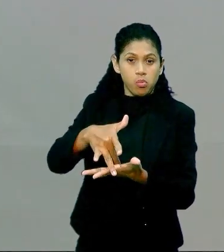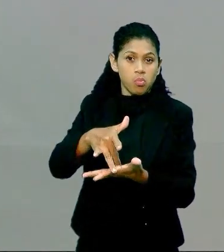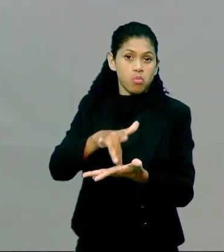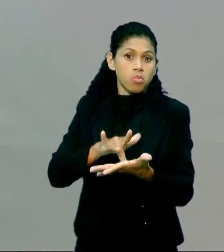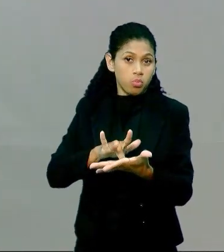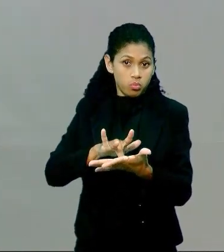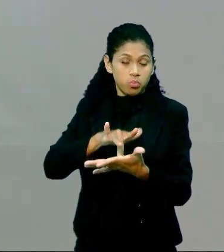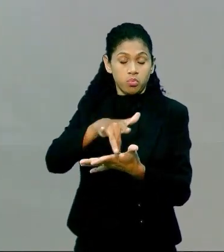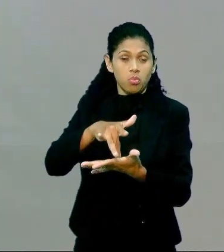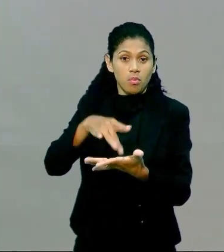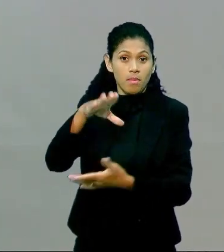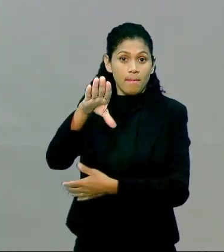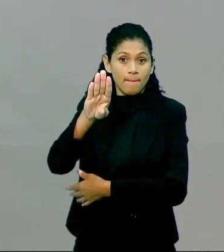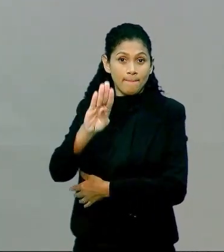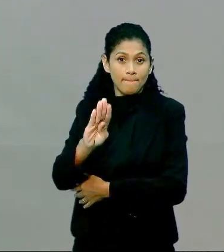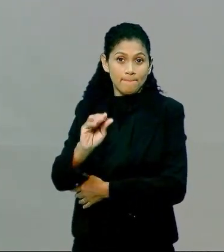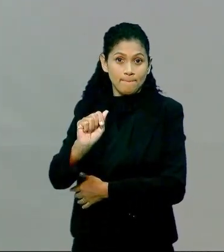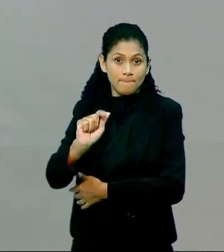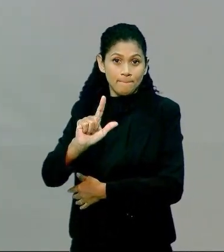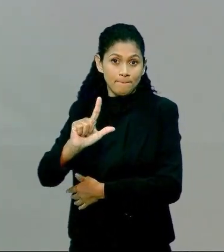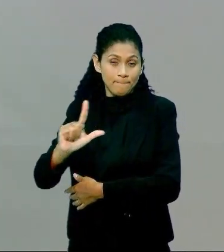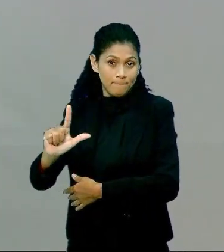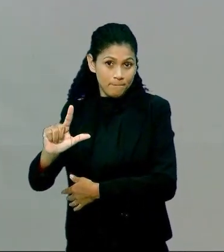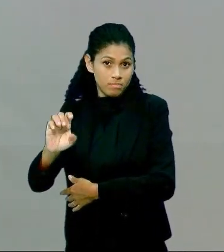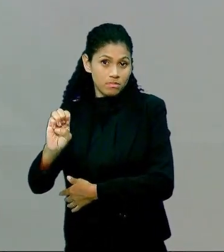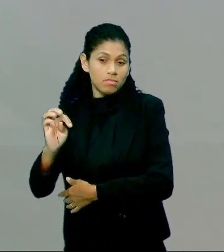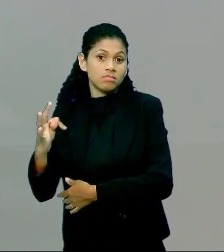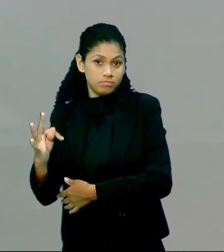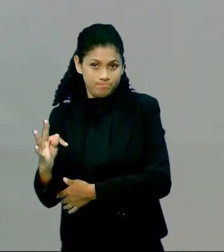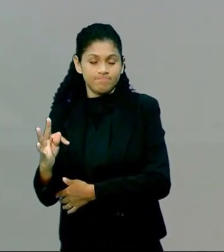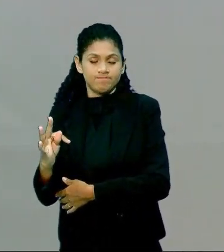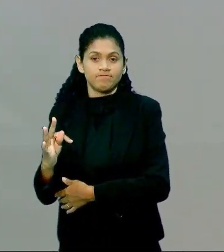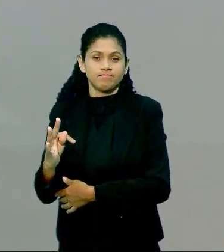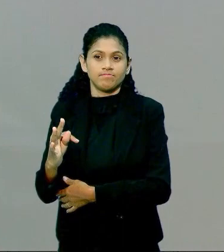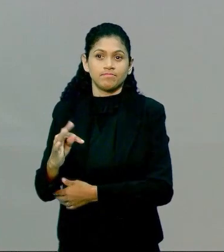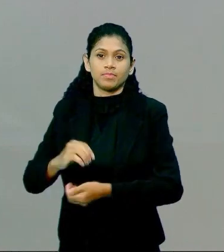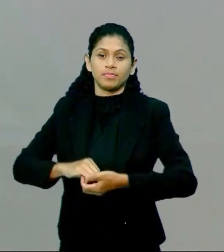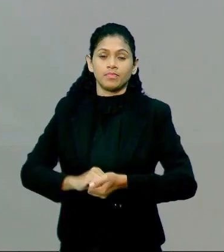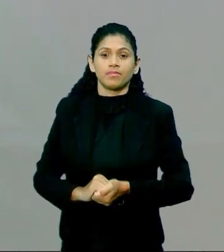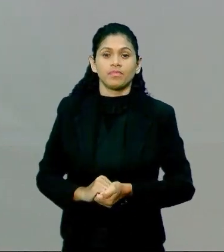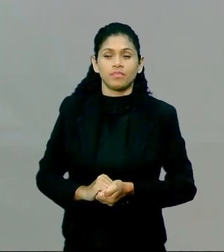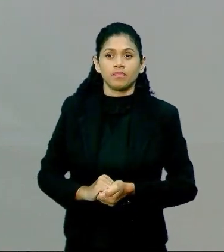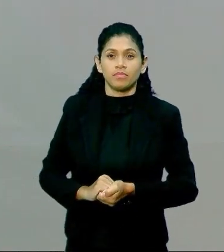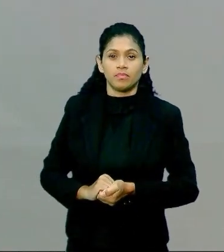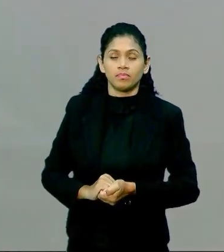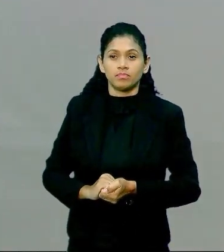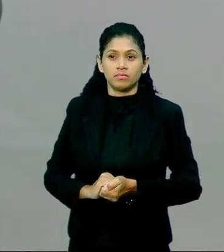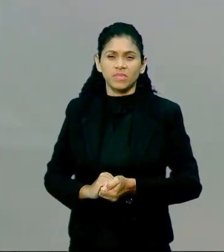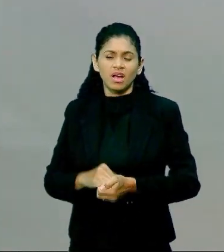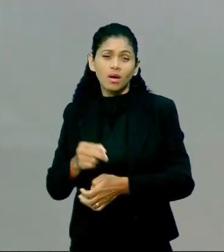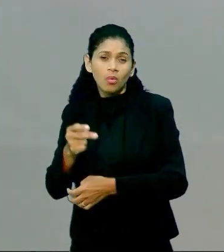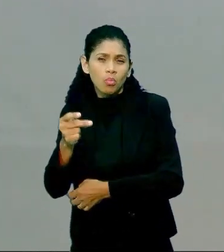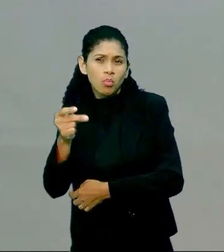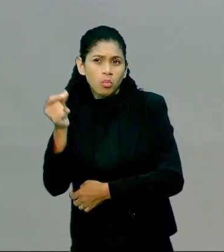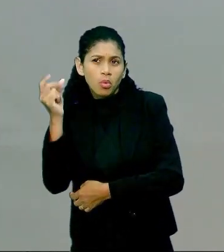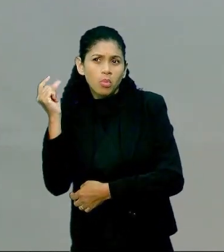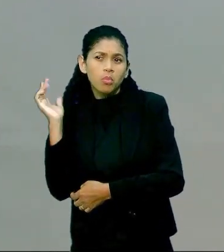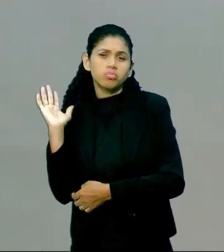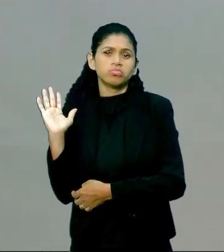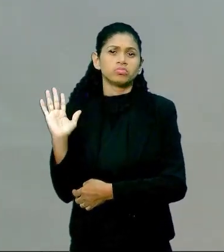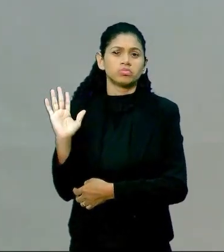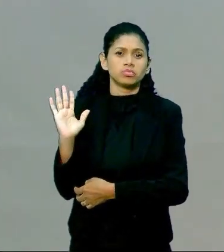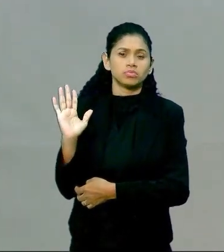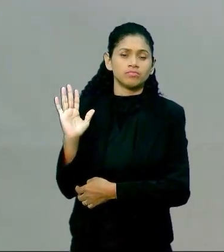pouco mais demarcado, um pouco mais, não vou dizer arcaico, porque seria no sentido da